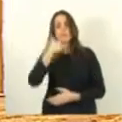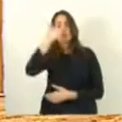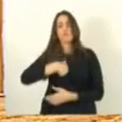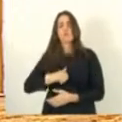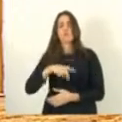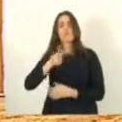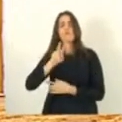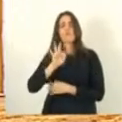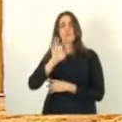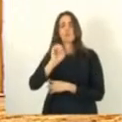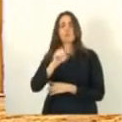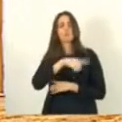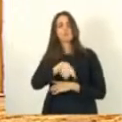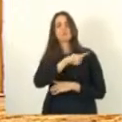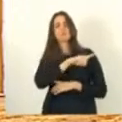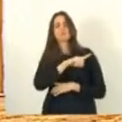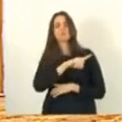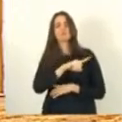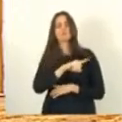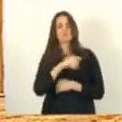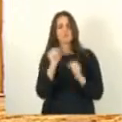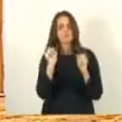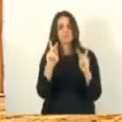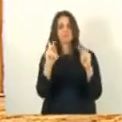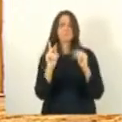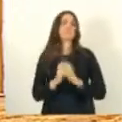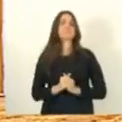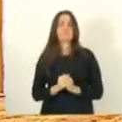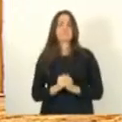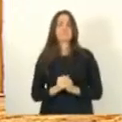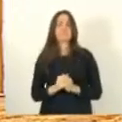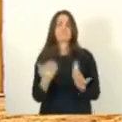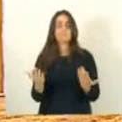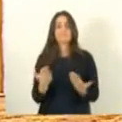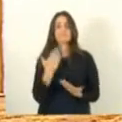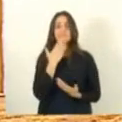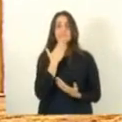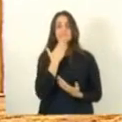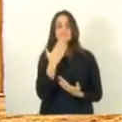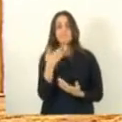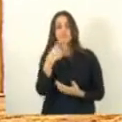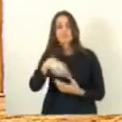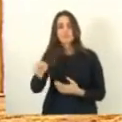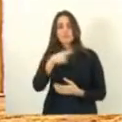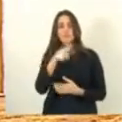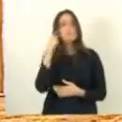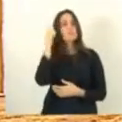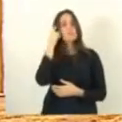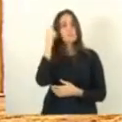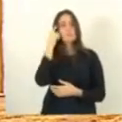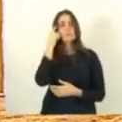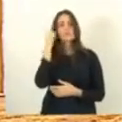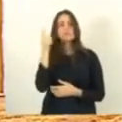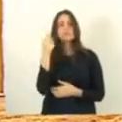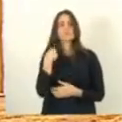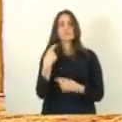votando e agora vocês mantêm o nosso veto. Eu peço aos demais pares para